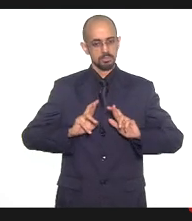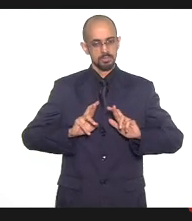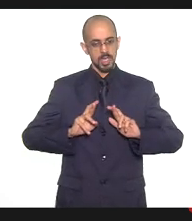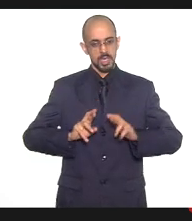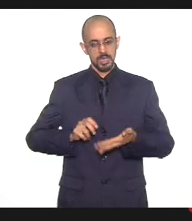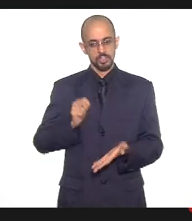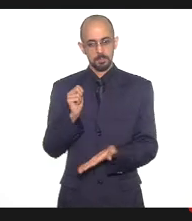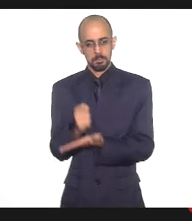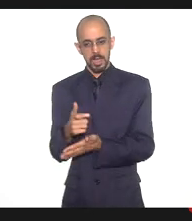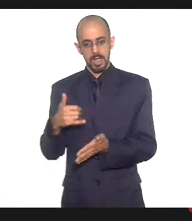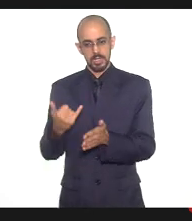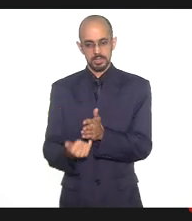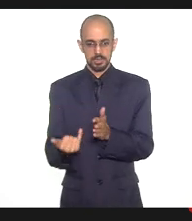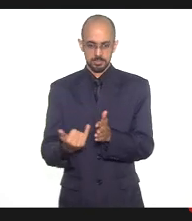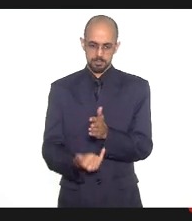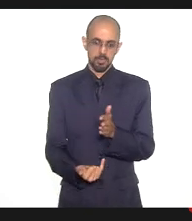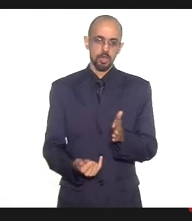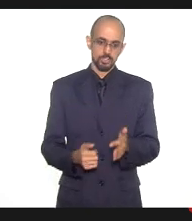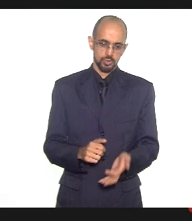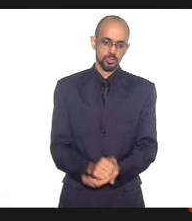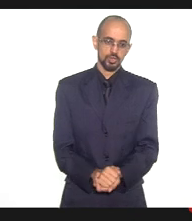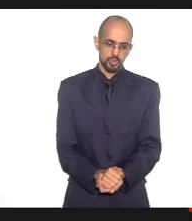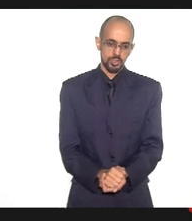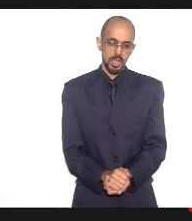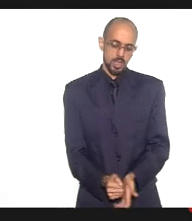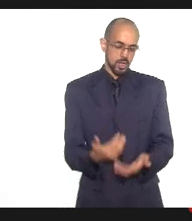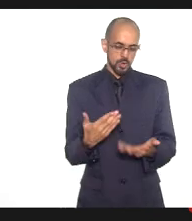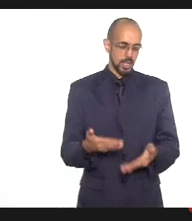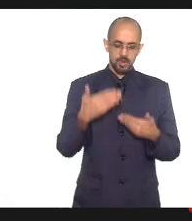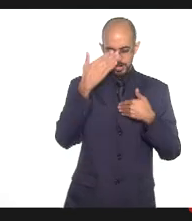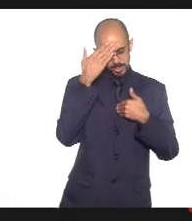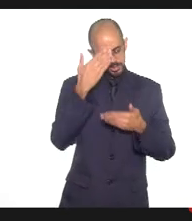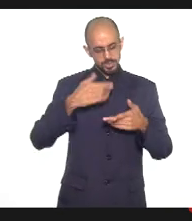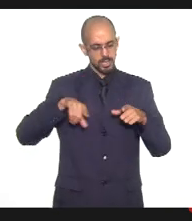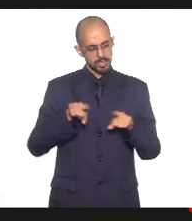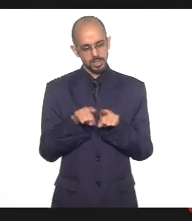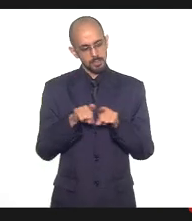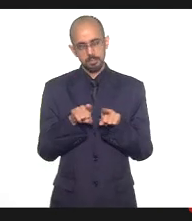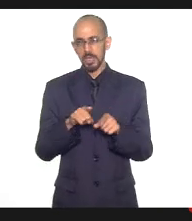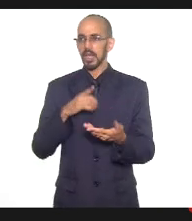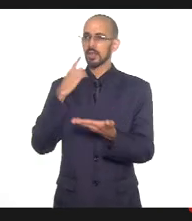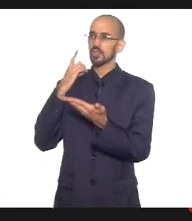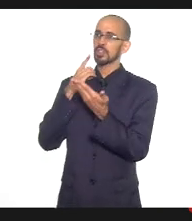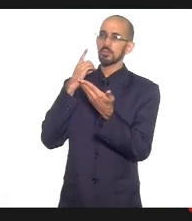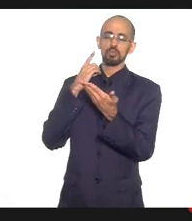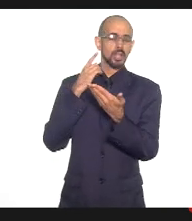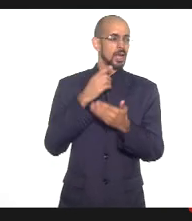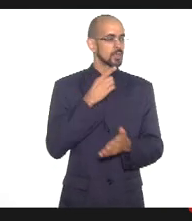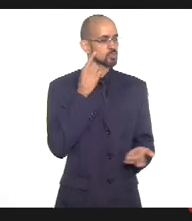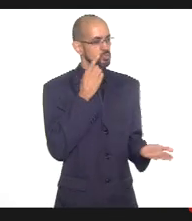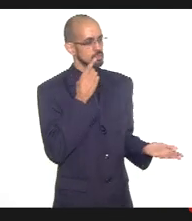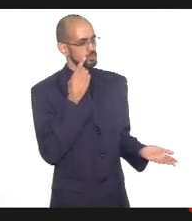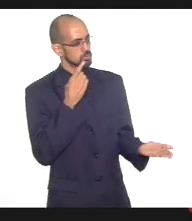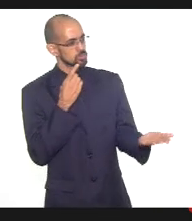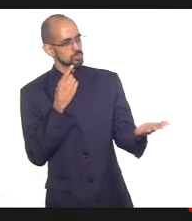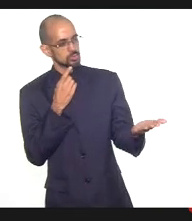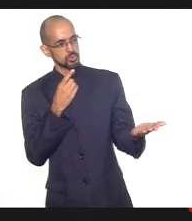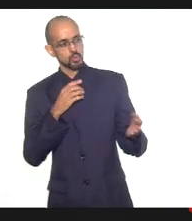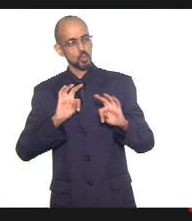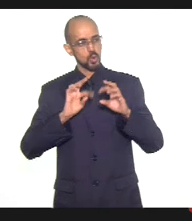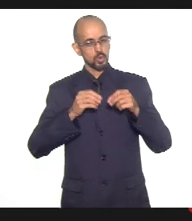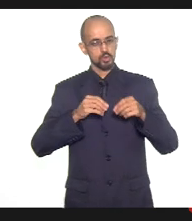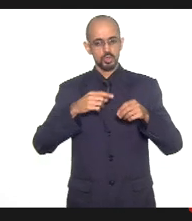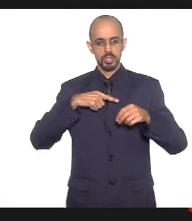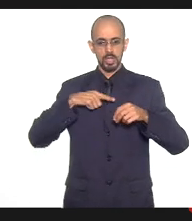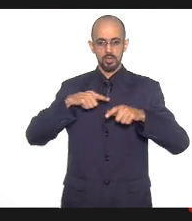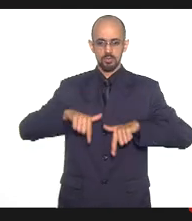estadual com esse projeto, né? E eu queria agradecer aqui, deputados e deputadas, a LERJ teve uma iniciativa aí